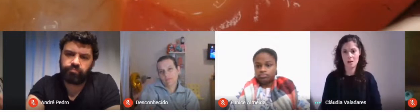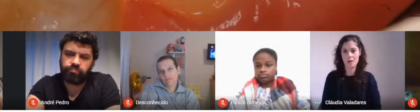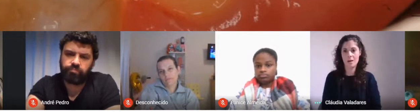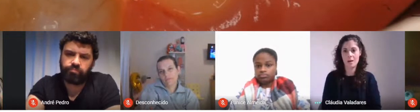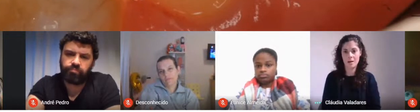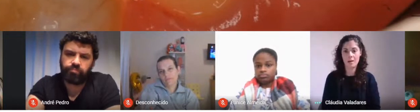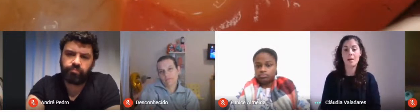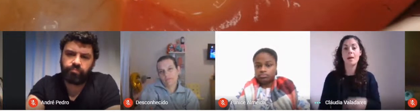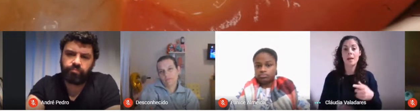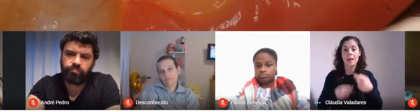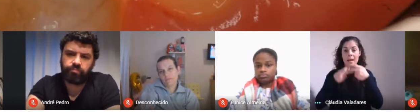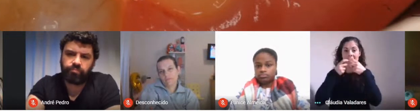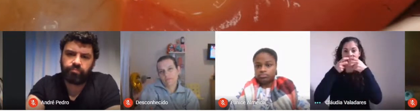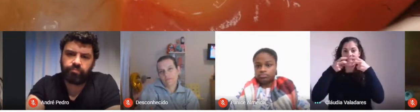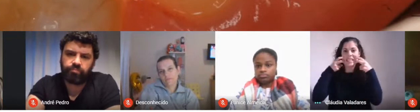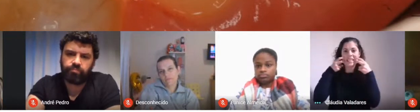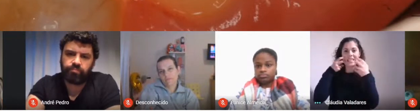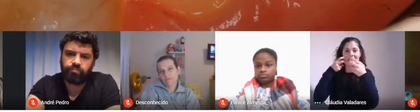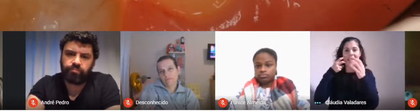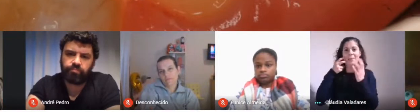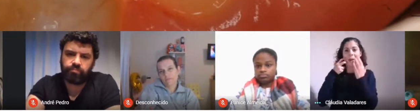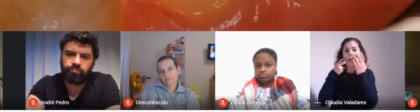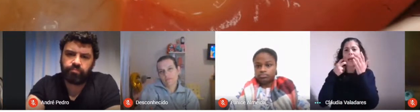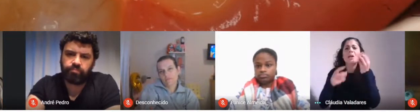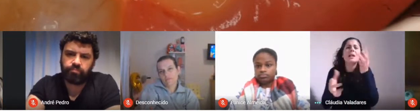Esta placa alimenta-se do açúcar.